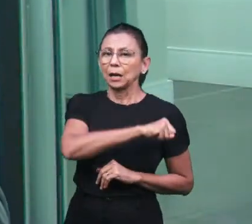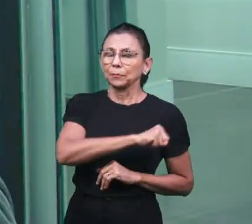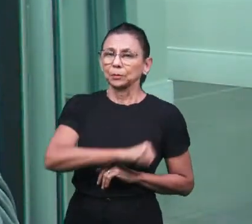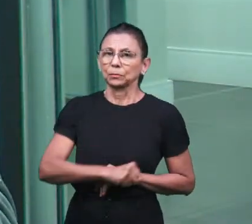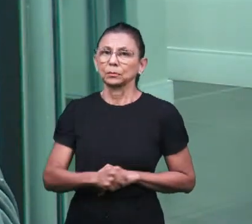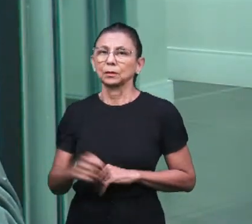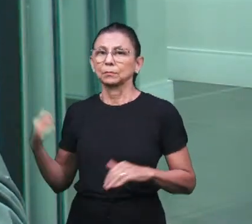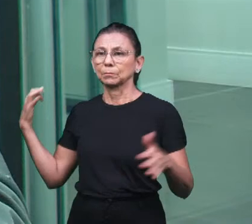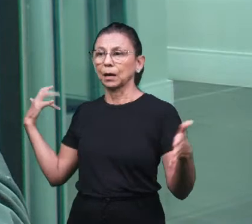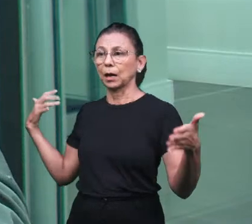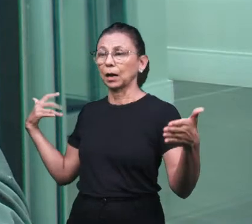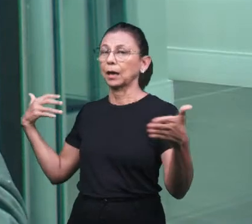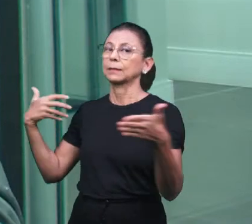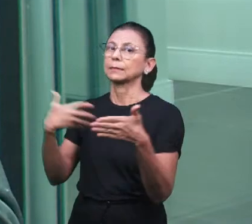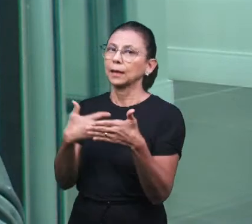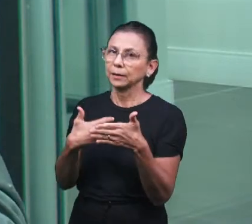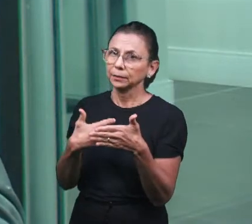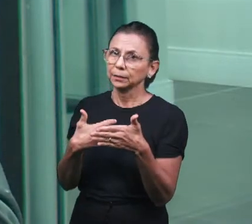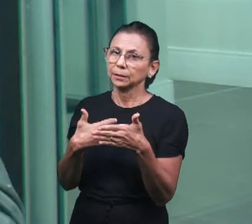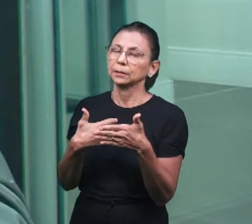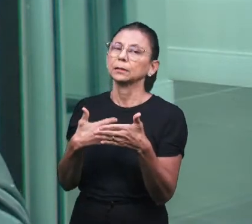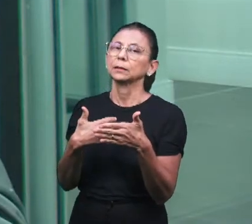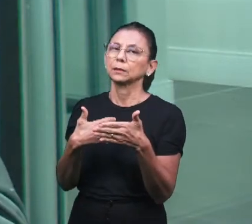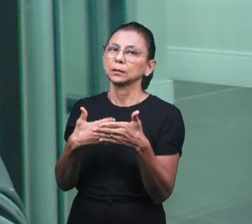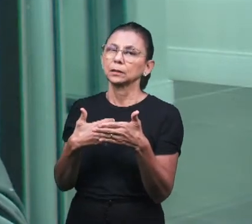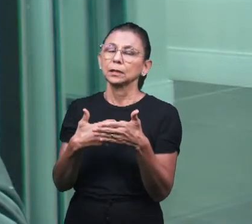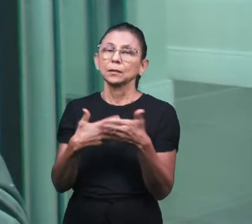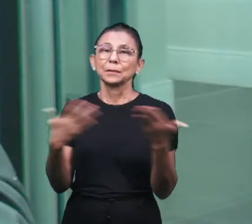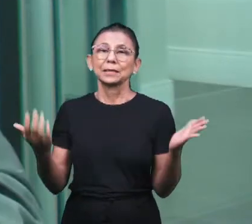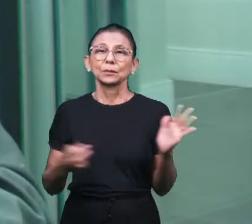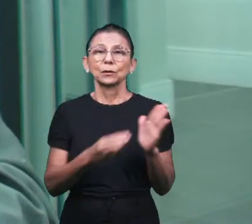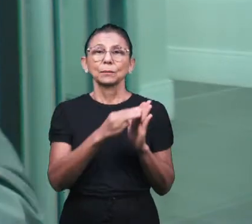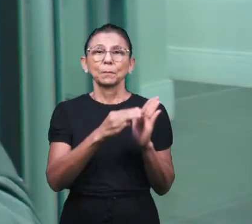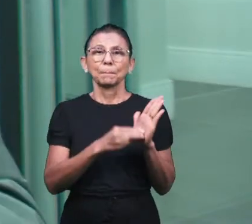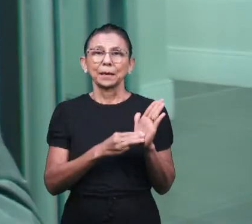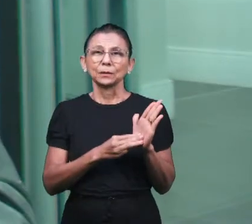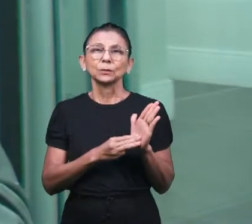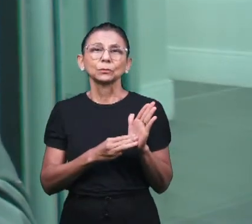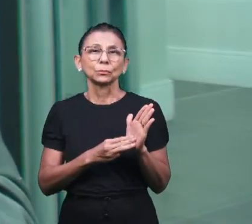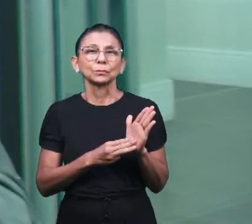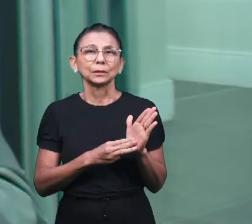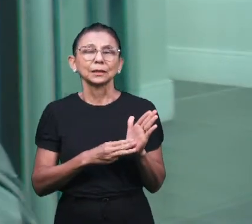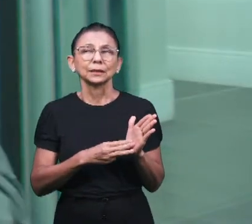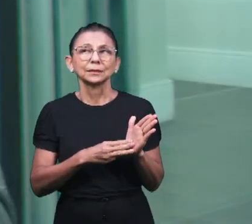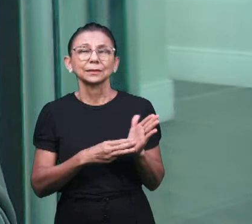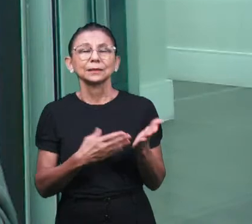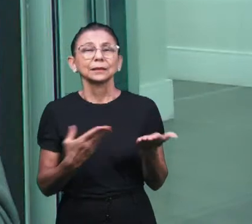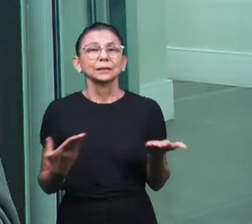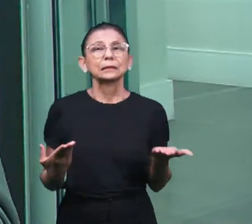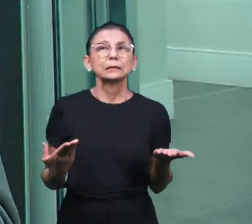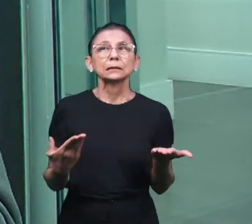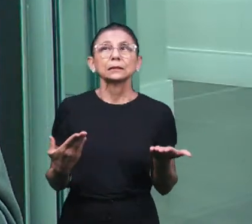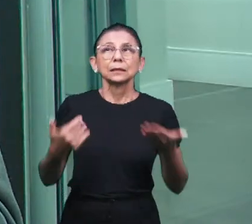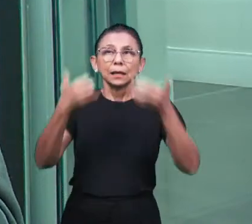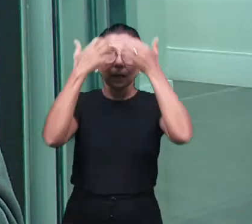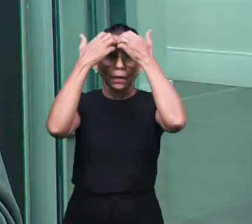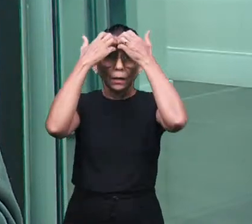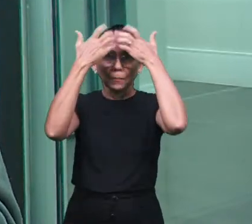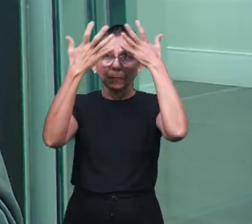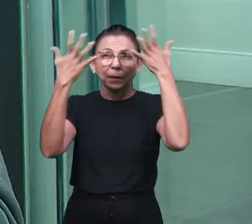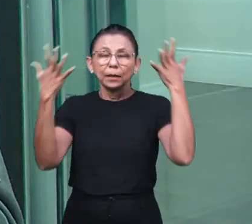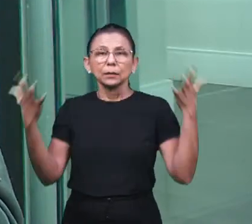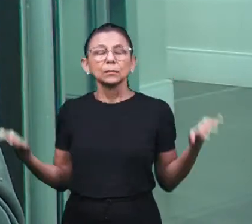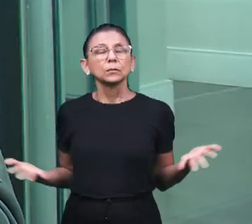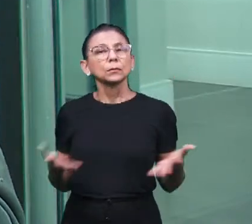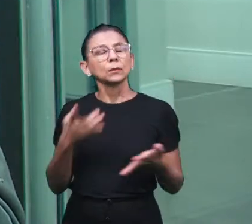aqui. Sim. Né? Mas essa metodologia tem descortinado, porque você vê bem, quantos anos